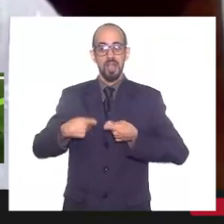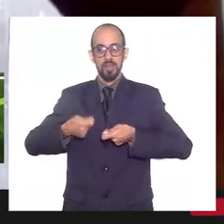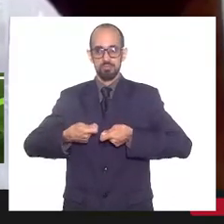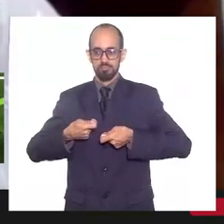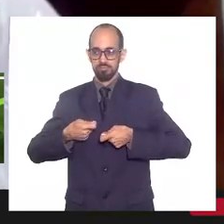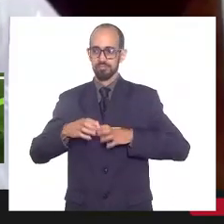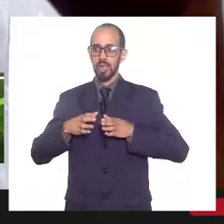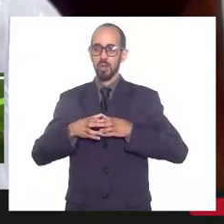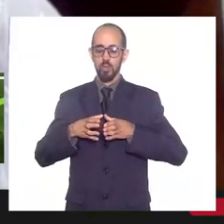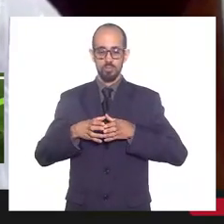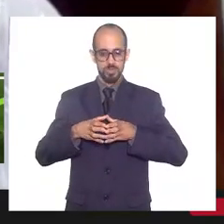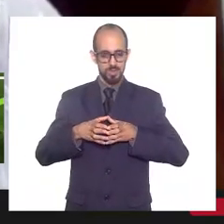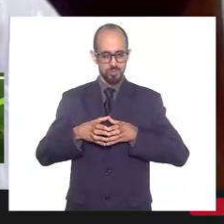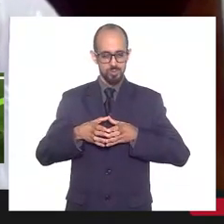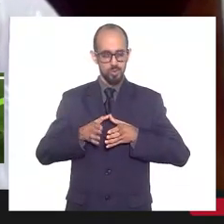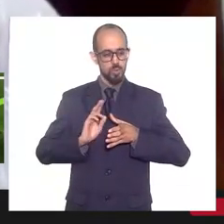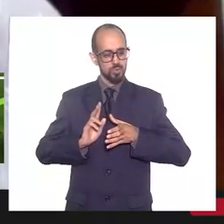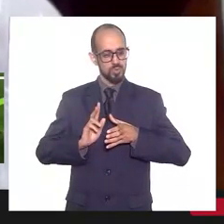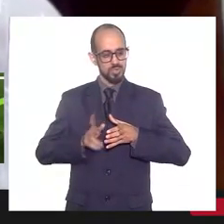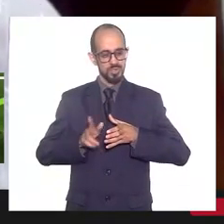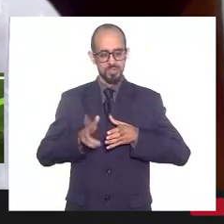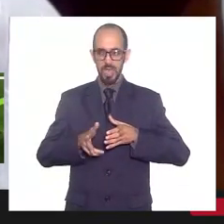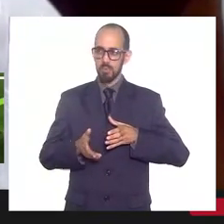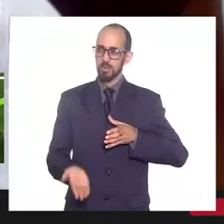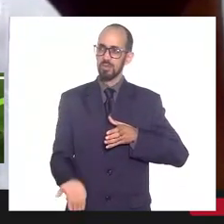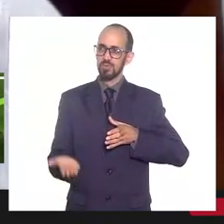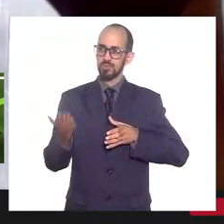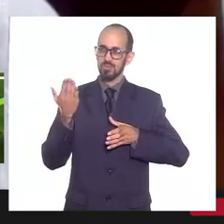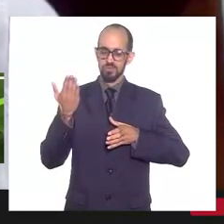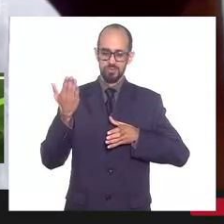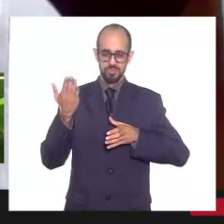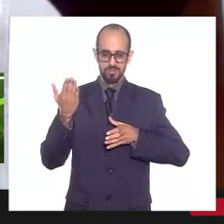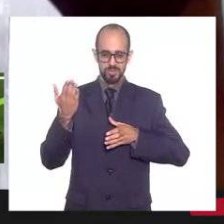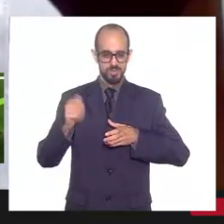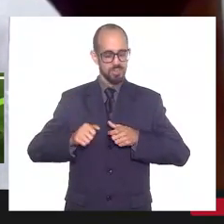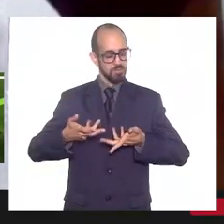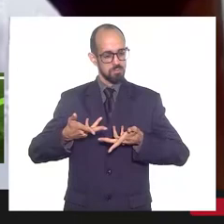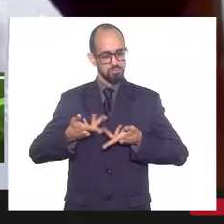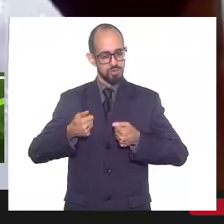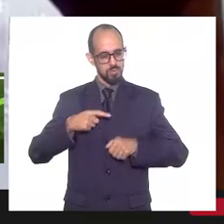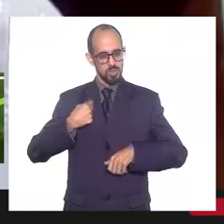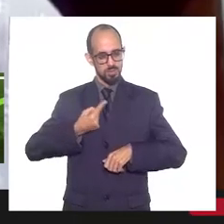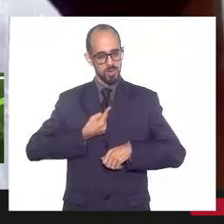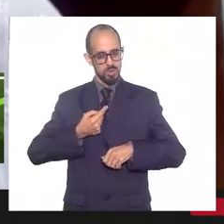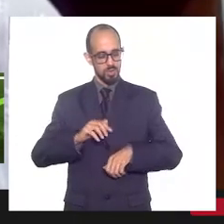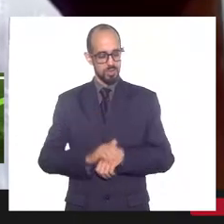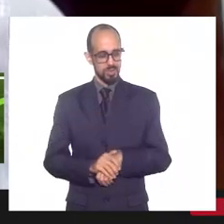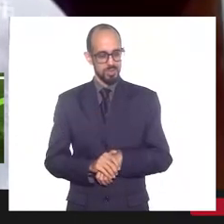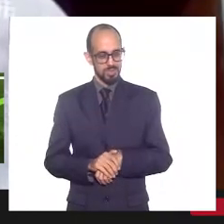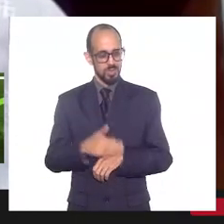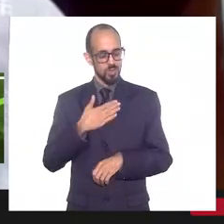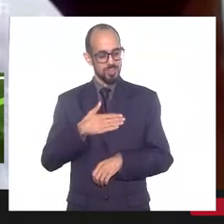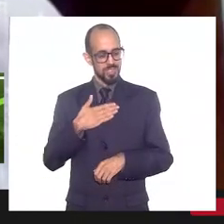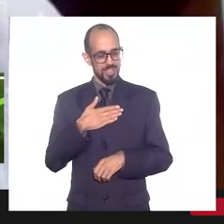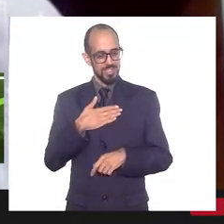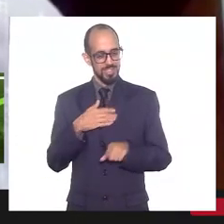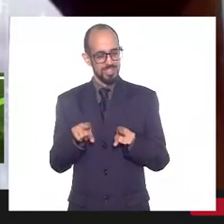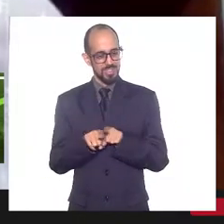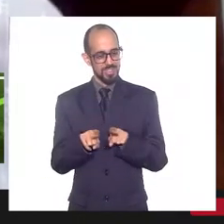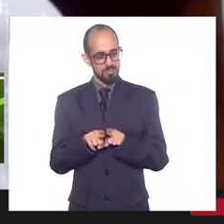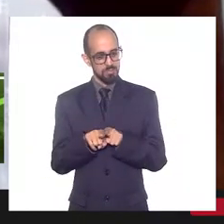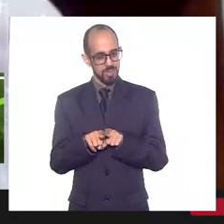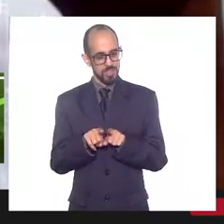e você como sempre é excepcional para nós e eu gostaria